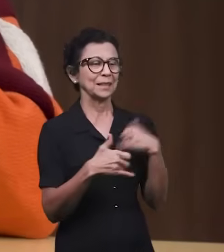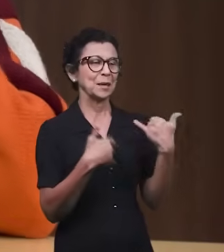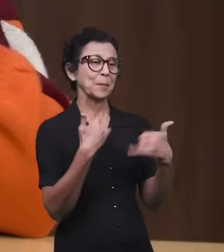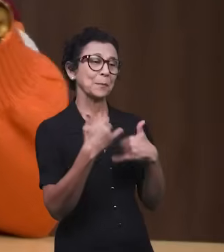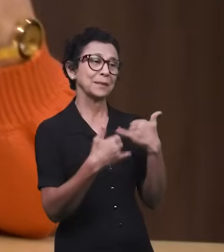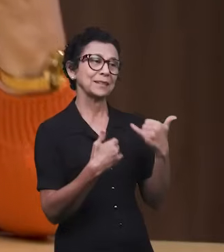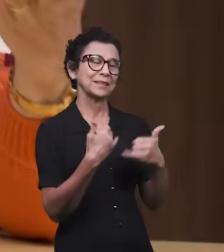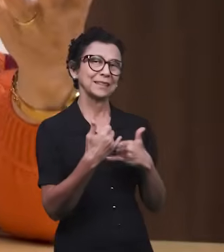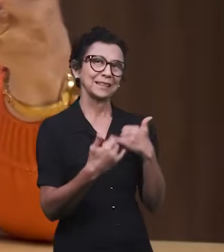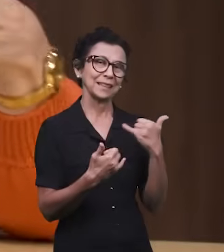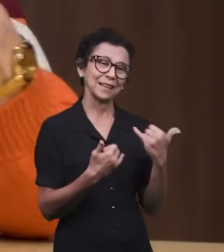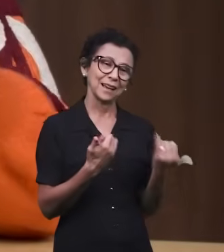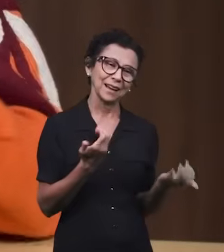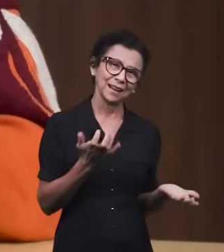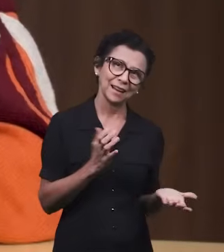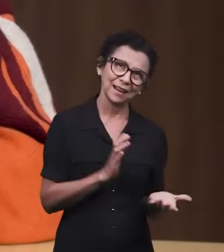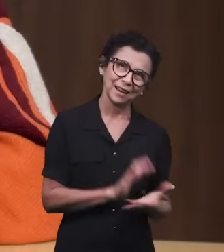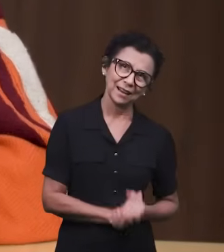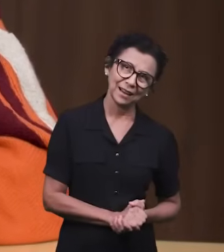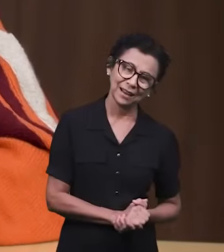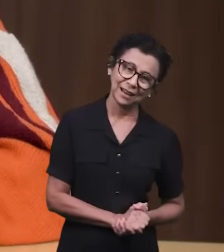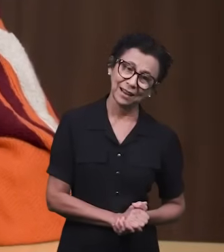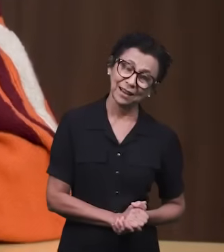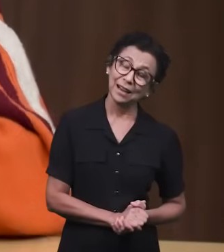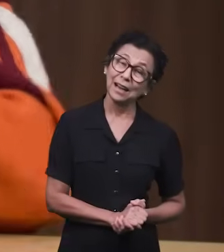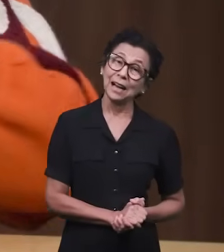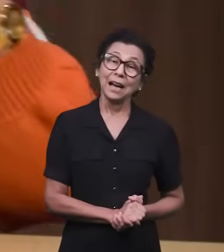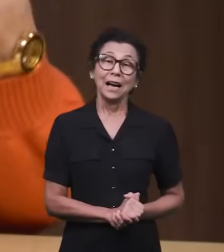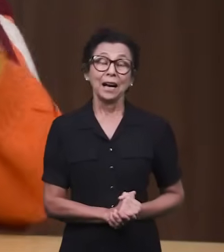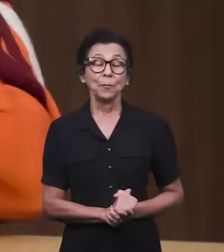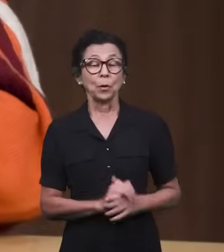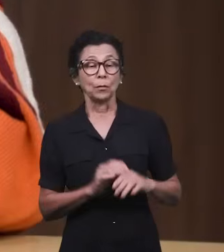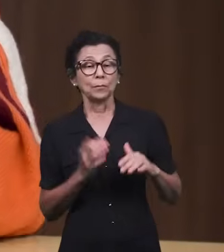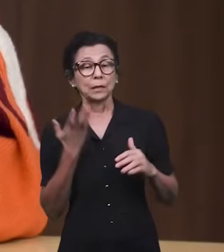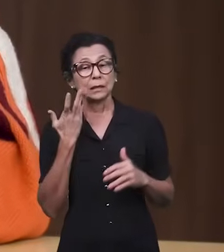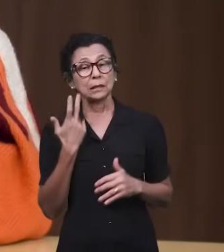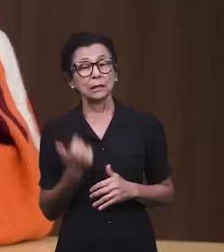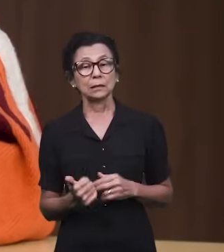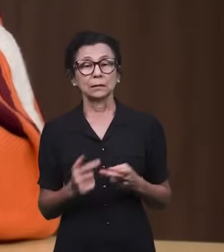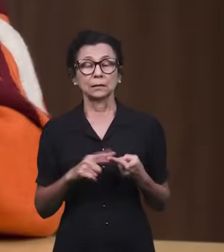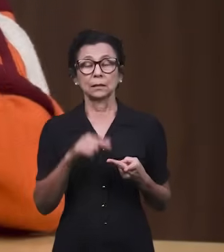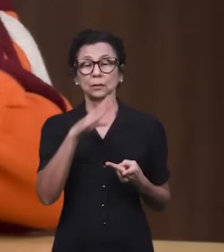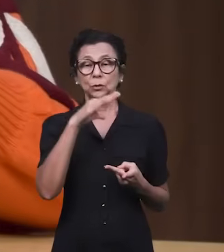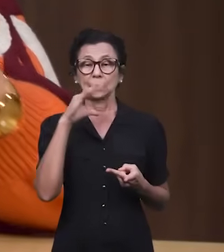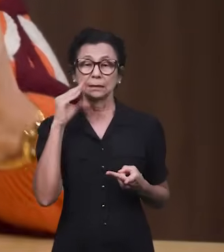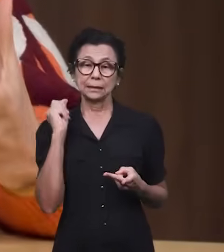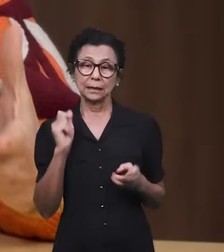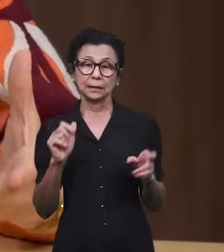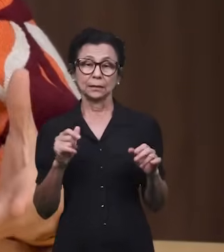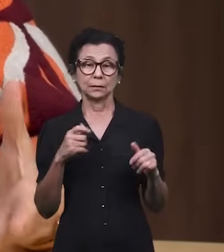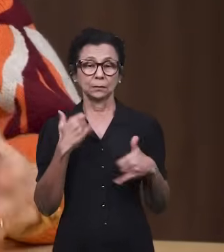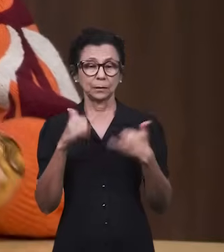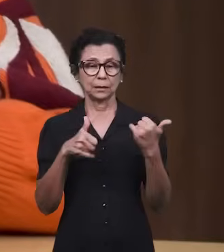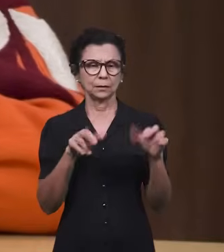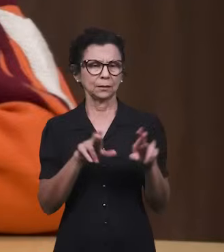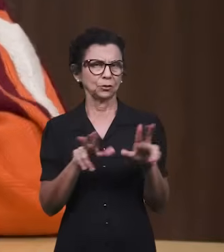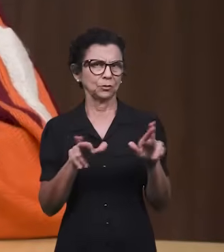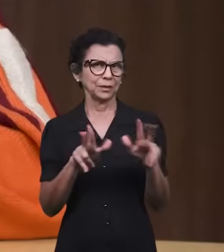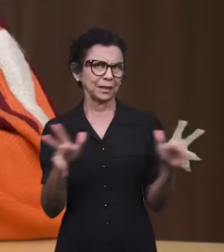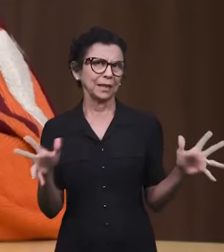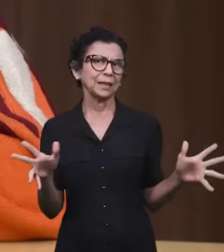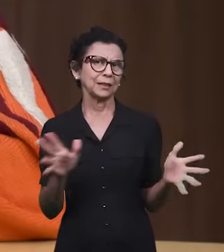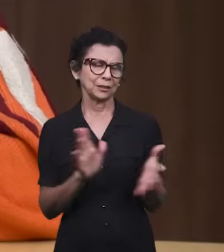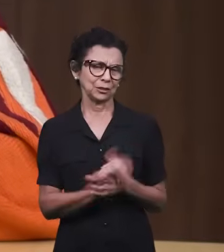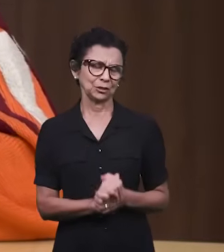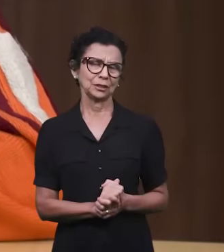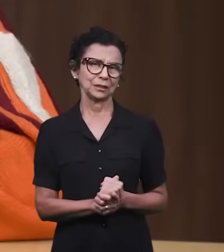da criança para o adolescente, muda o tipo da brincadeira, né? As crianças gostam do movimento, o adolescente tem um jogo mais